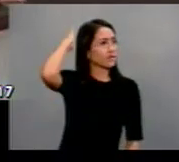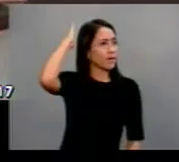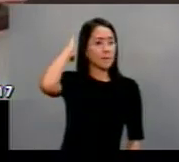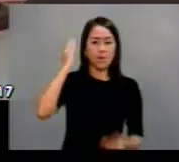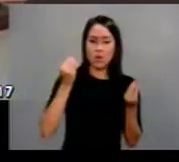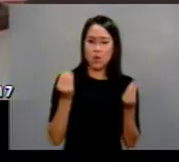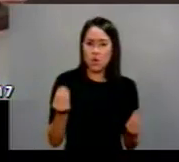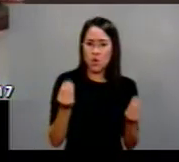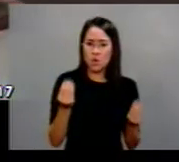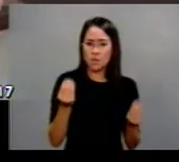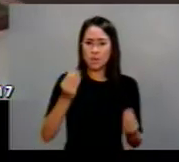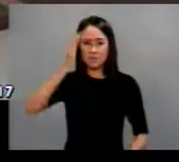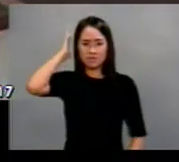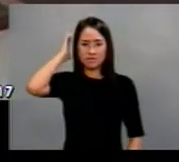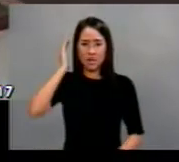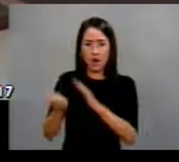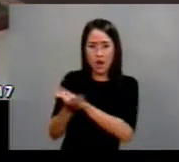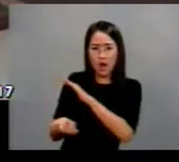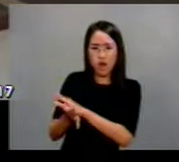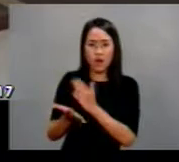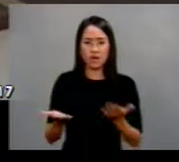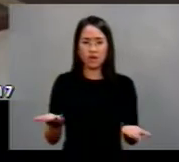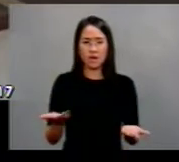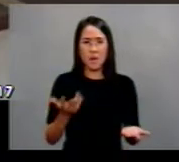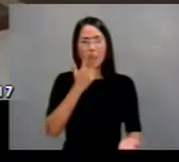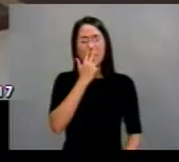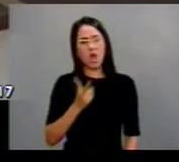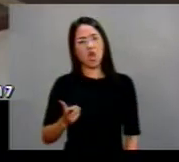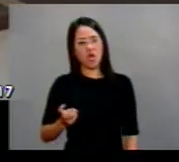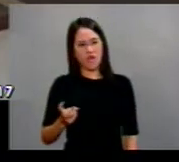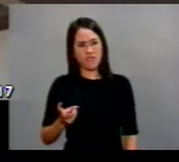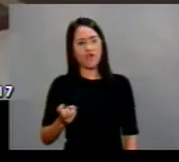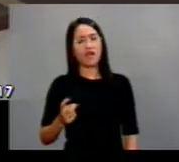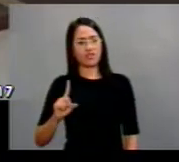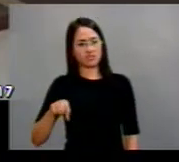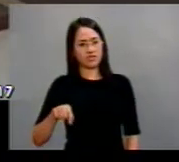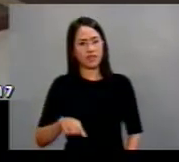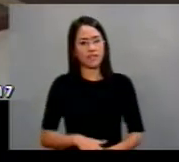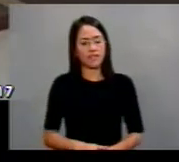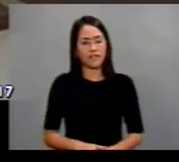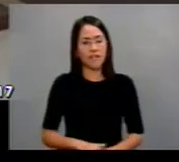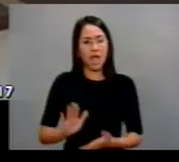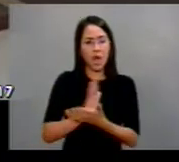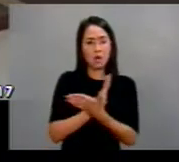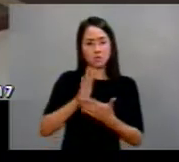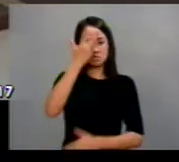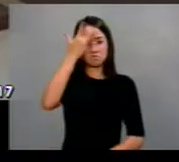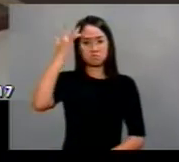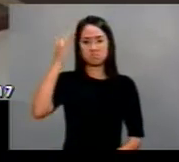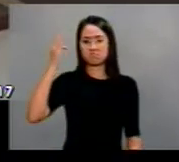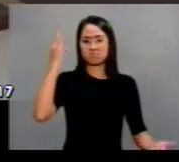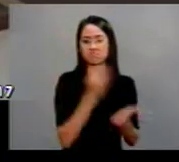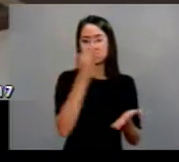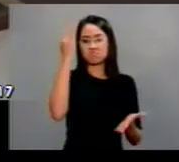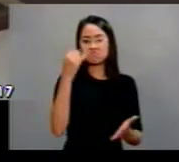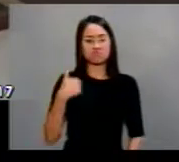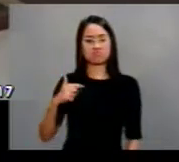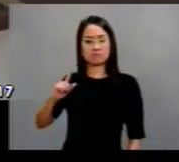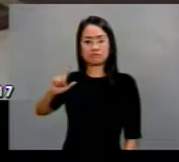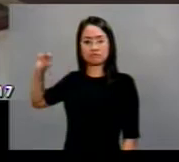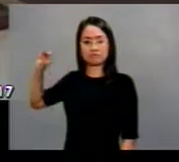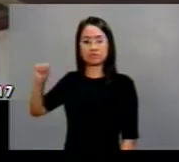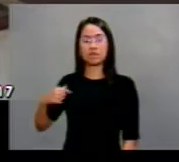outros deputados federais, com a covarde ausência de alguns, que tamanha era a vilania